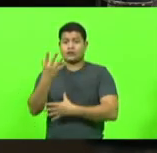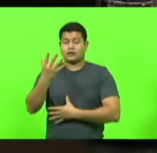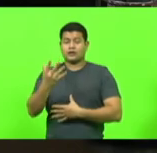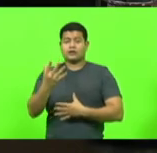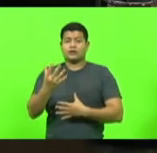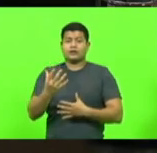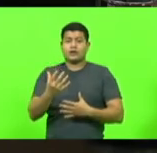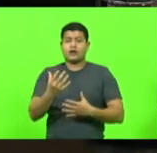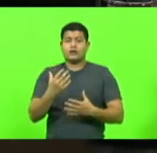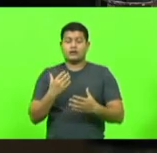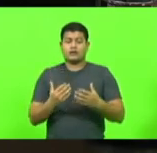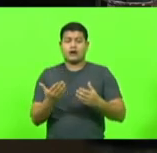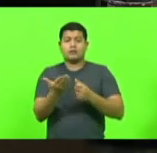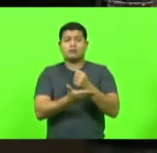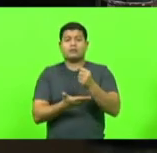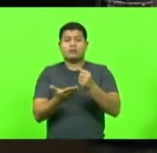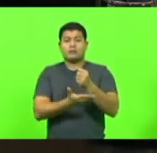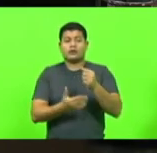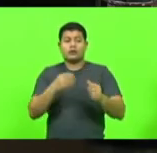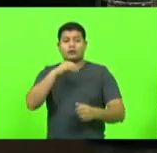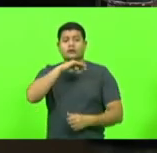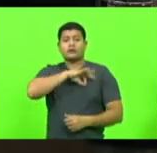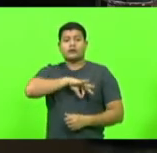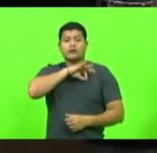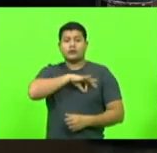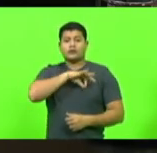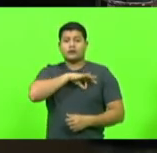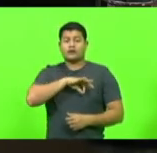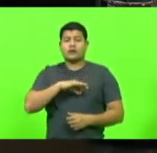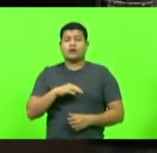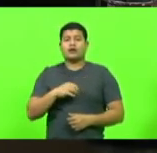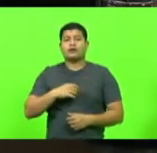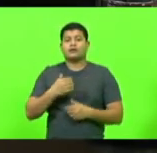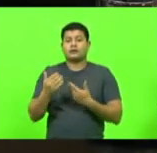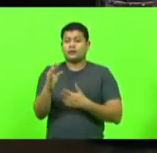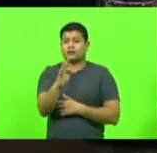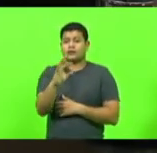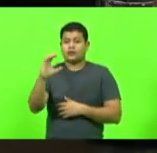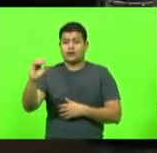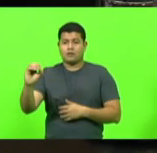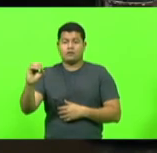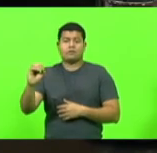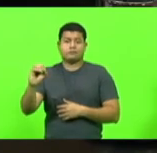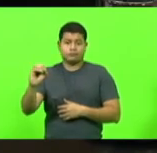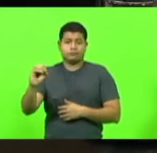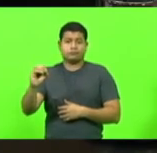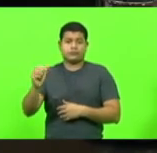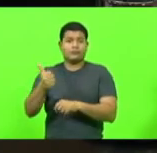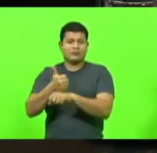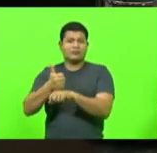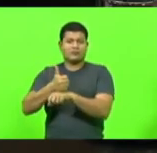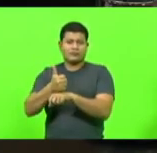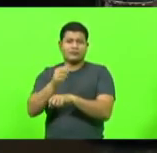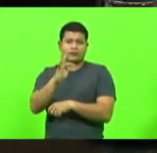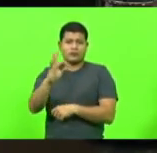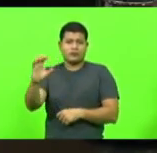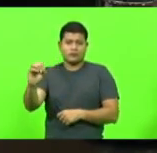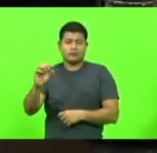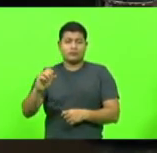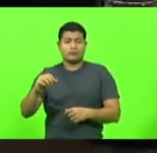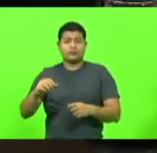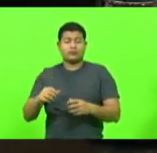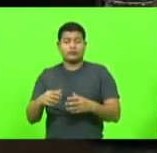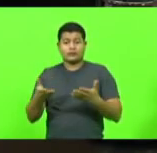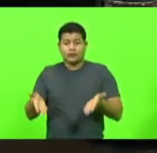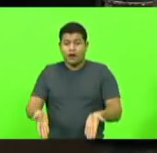salarial para os fisioterapeutas e terapeutas ocupacionais. Então, é de grande importância que essa casa